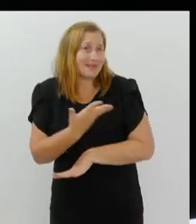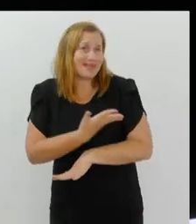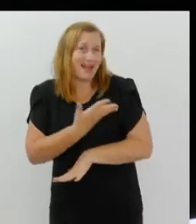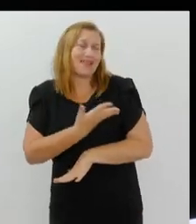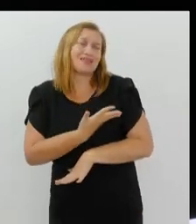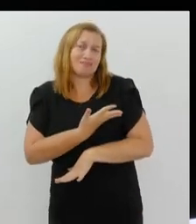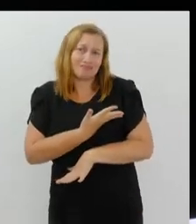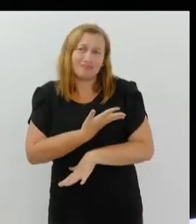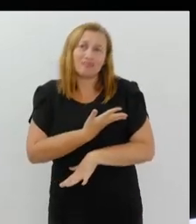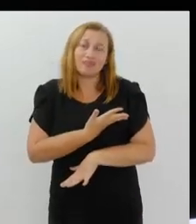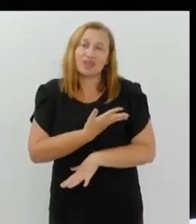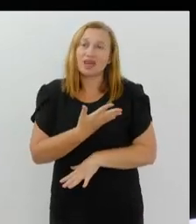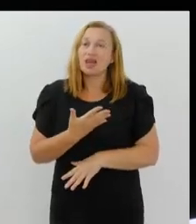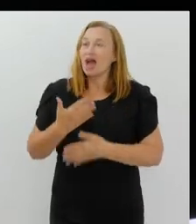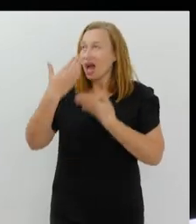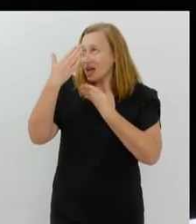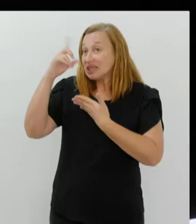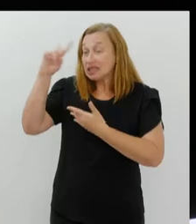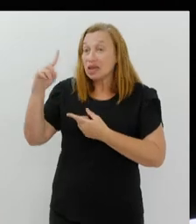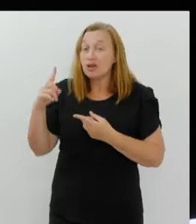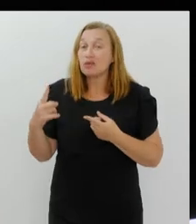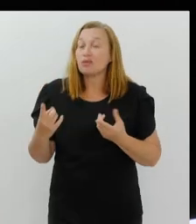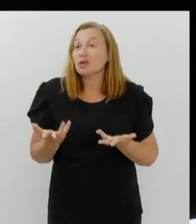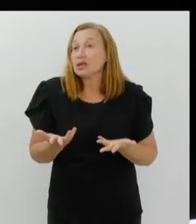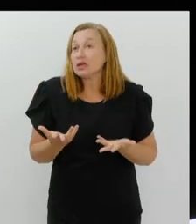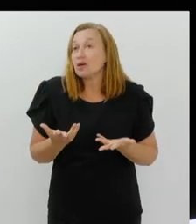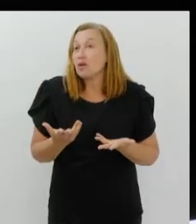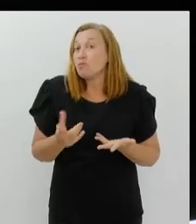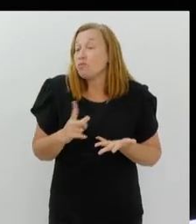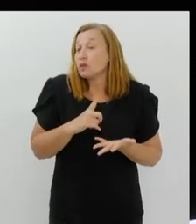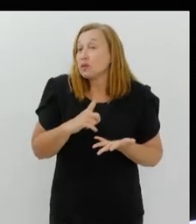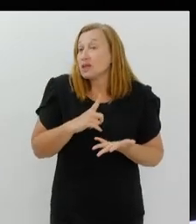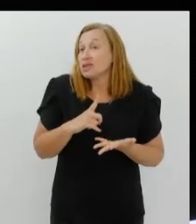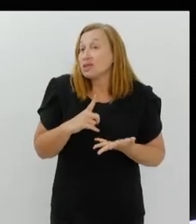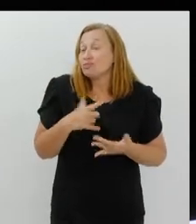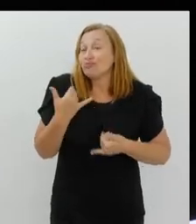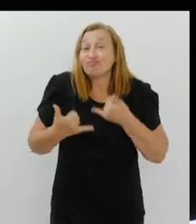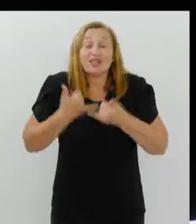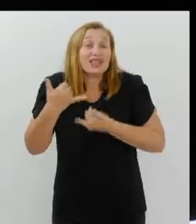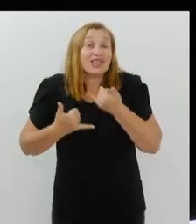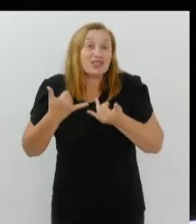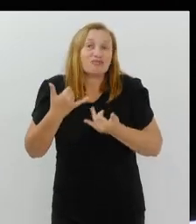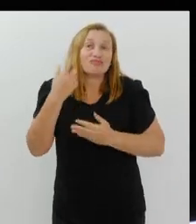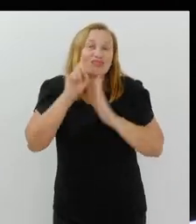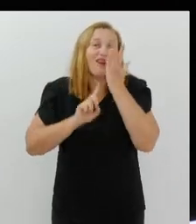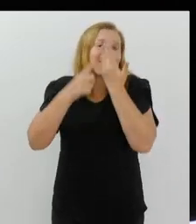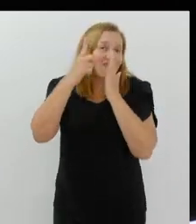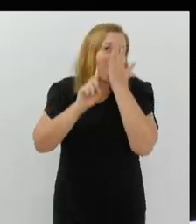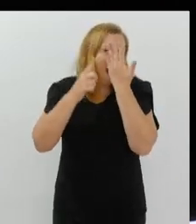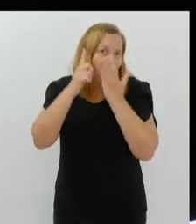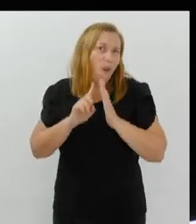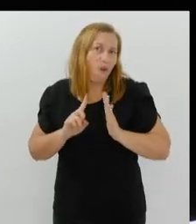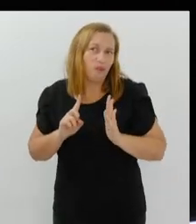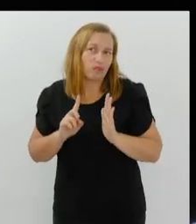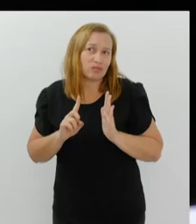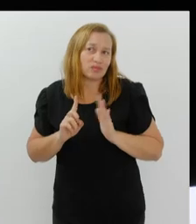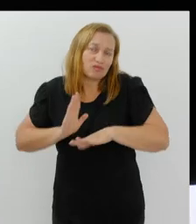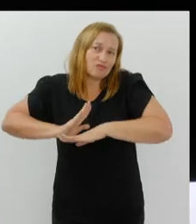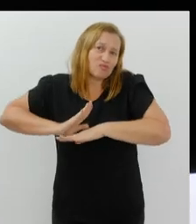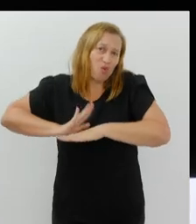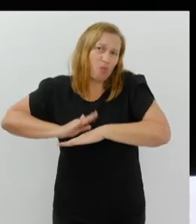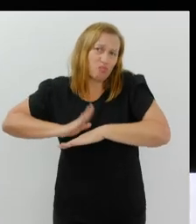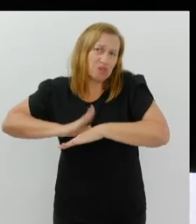laços, uns vínculo muito legal, graças a Deus. Mas eu acho que foi por isso até, por ter sido um carnaval brincando, tipo um carnaval É,